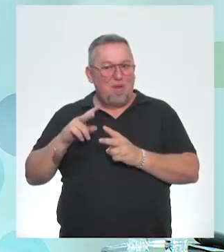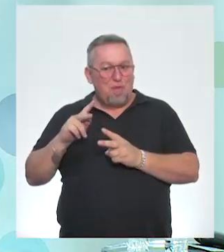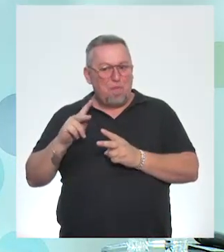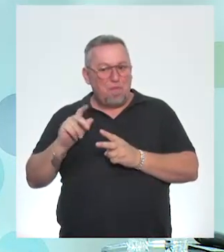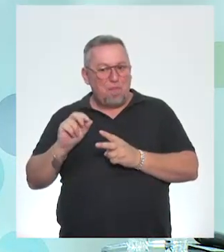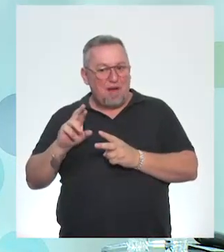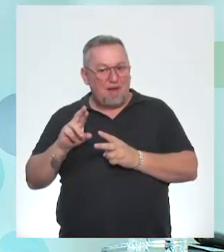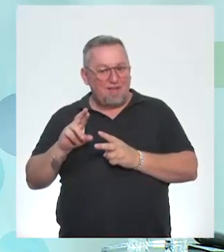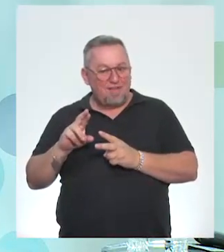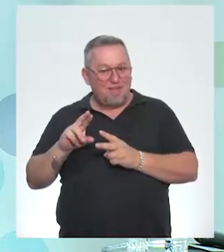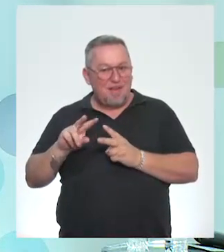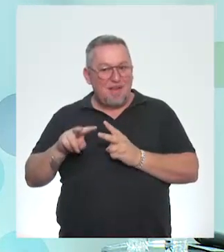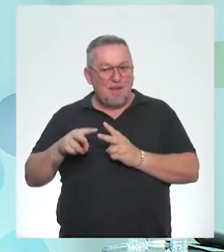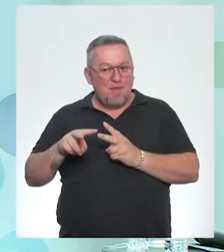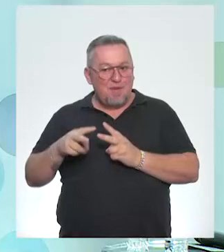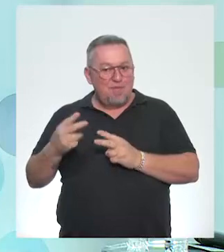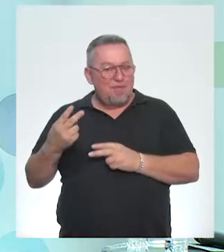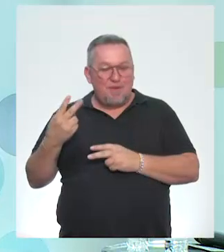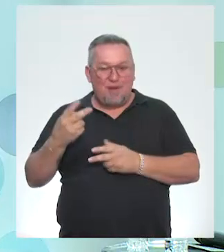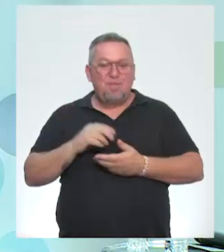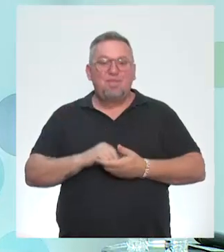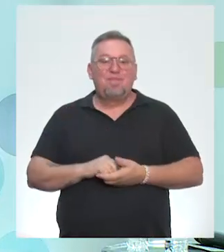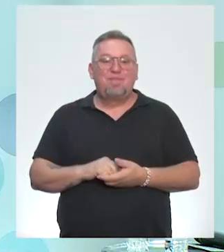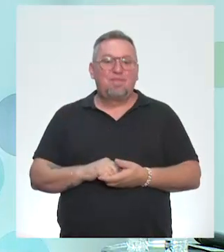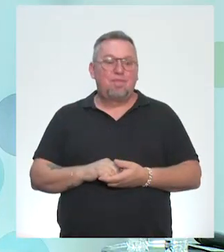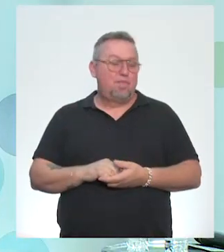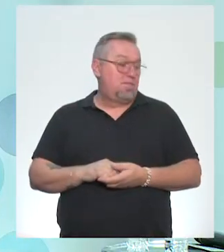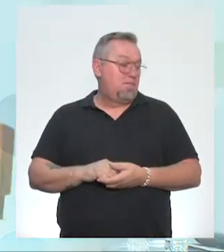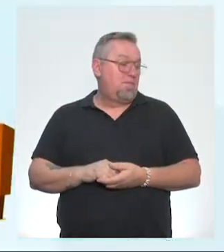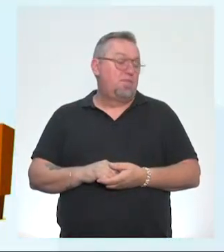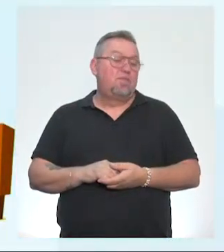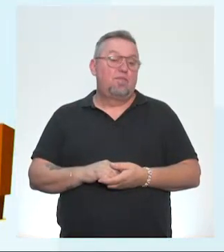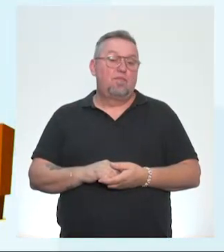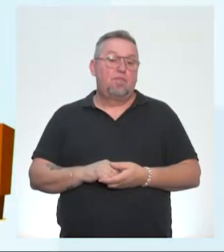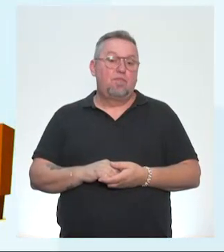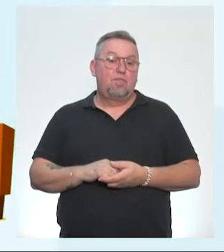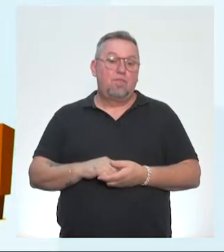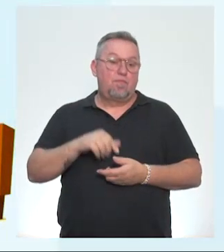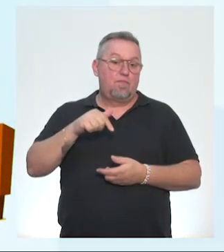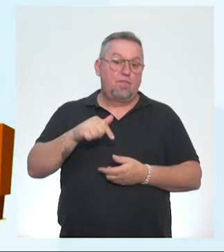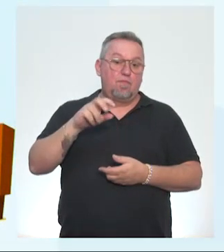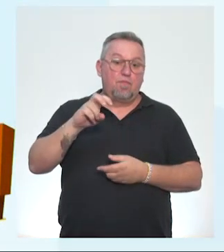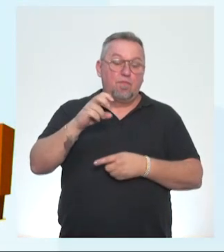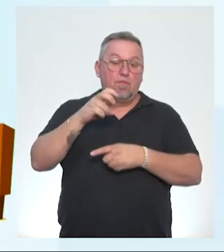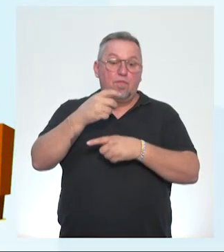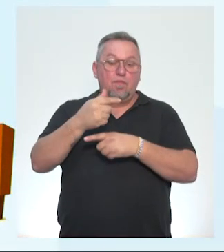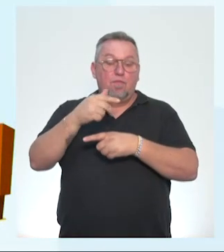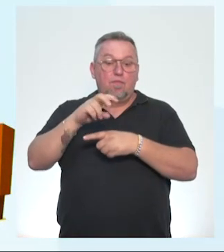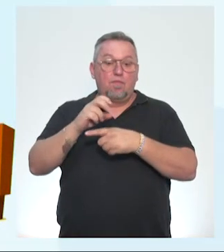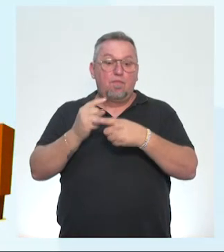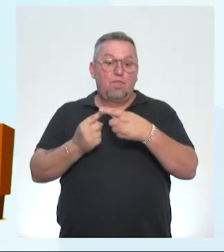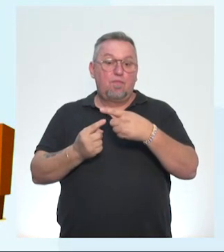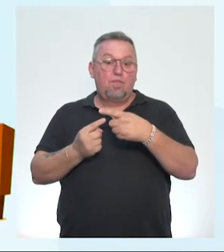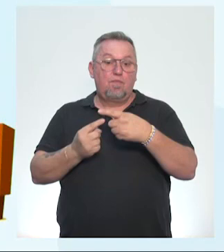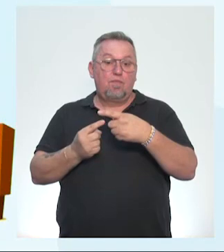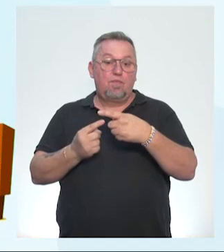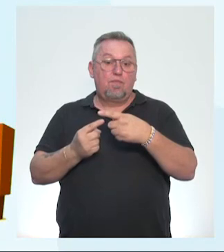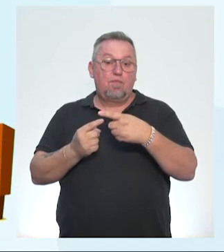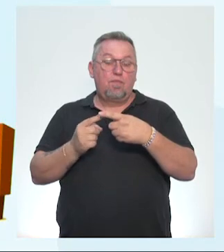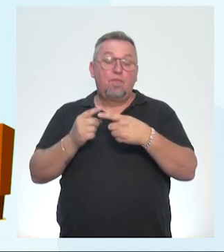cortar ímpar, não pode, aí já era. Tudo bem? O que nos resta, então? 75 sobre 1, que na prática é o próprio